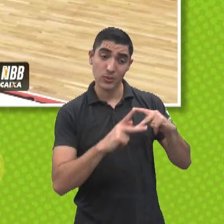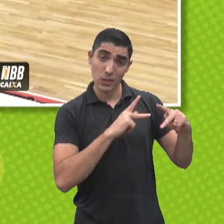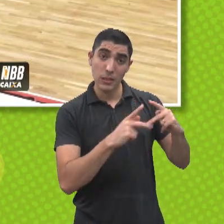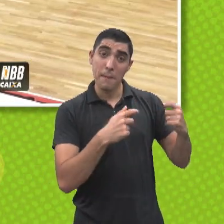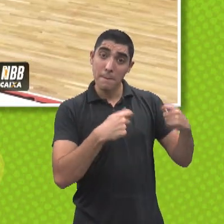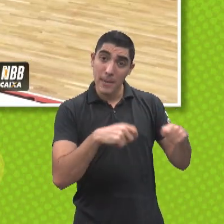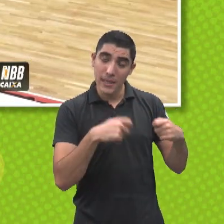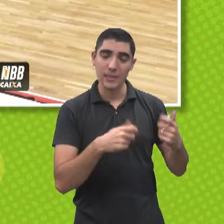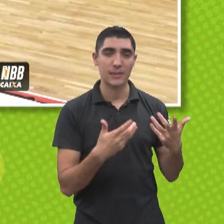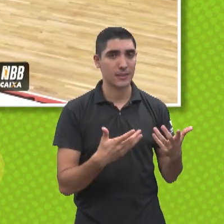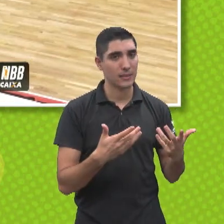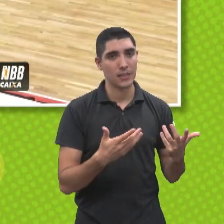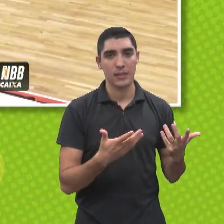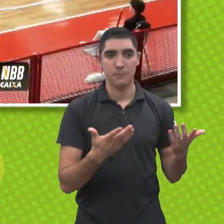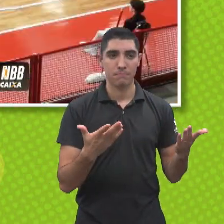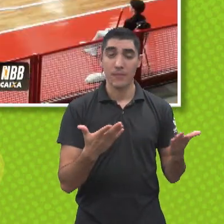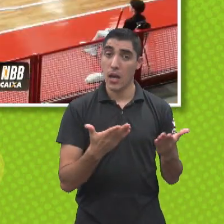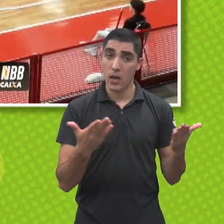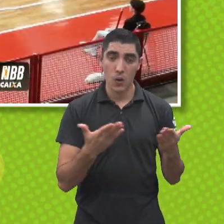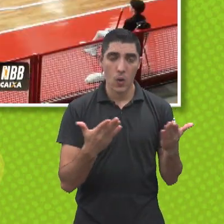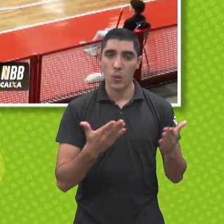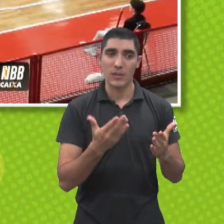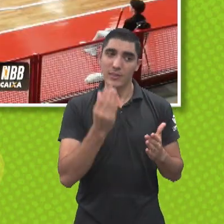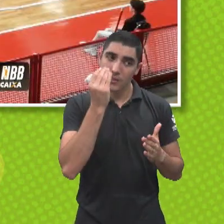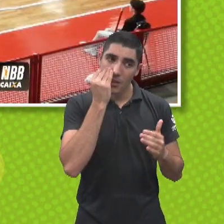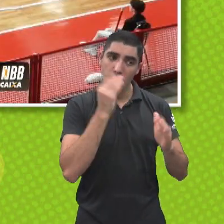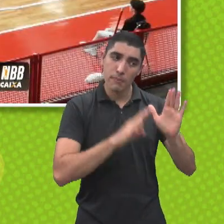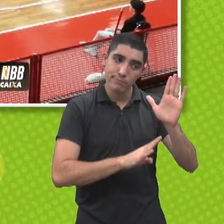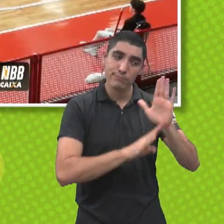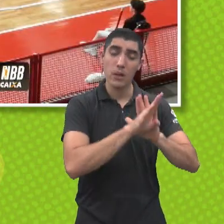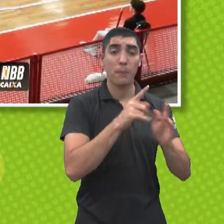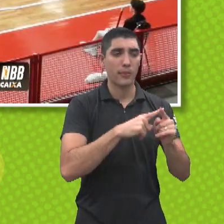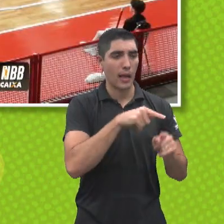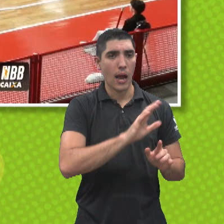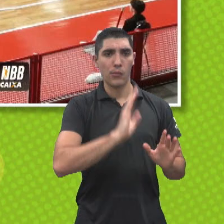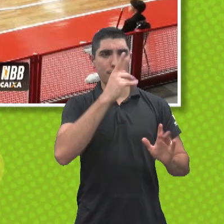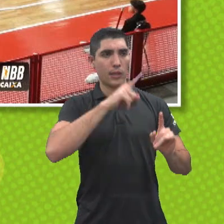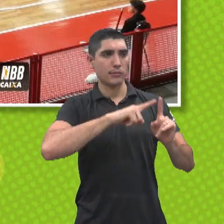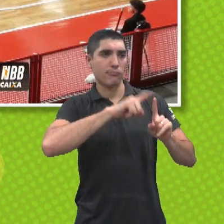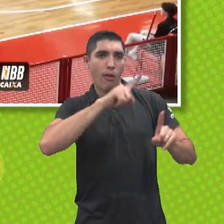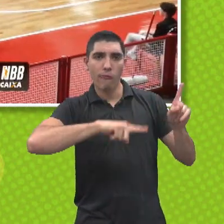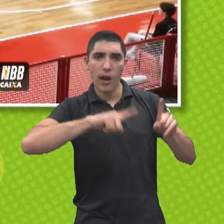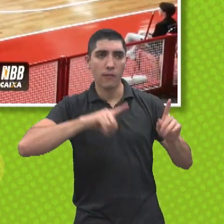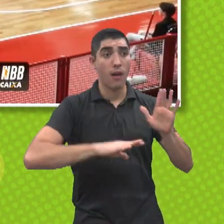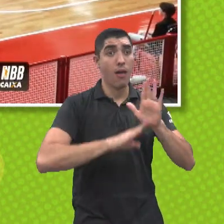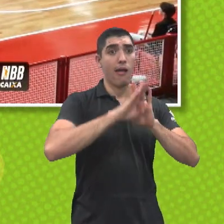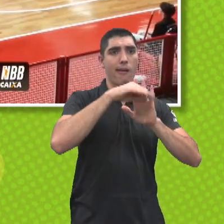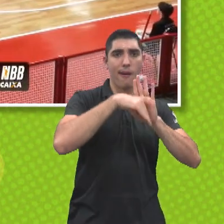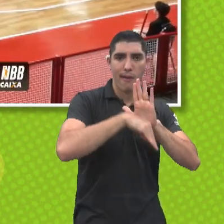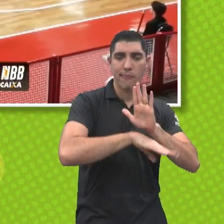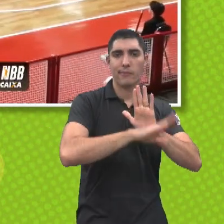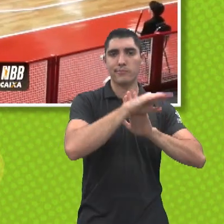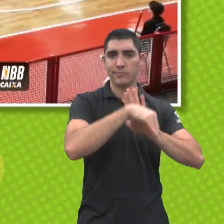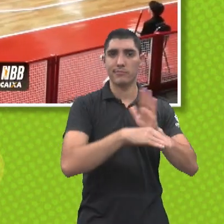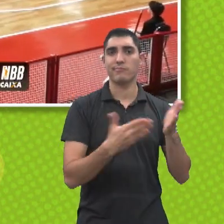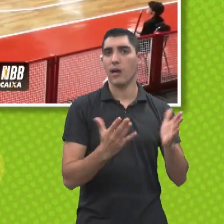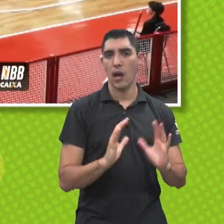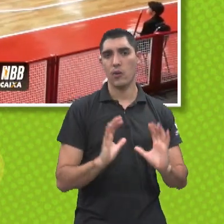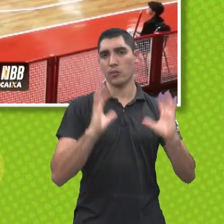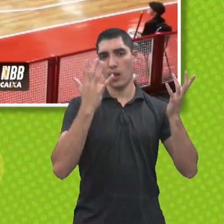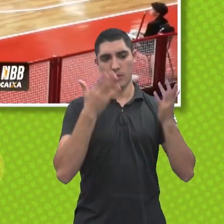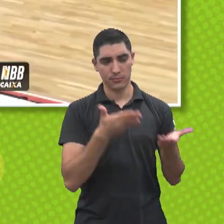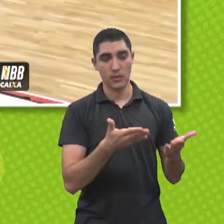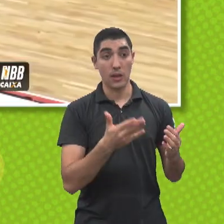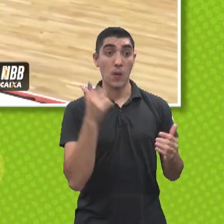nessa segunda parte aí do retorno, que tem oscilado bastante, né? Começou bem o retorno, mas agora tem oscilado bastante, com